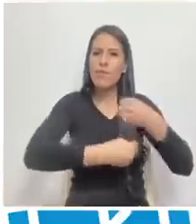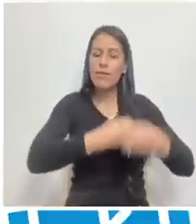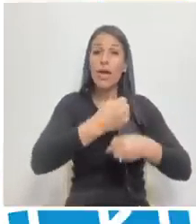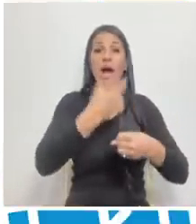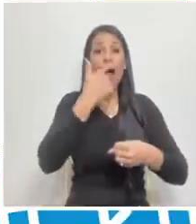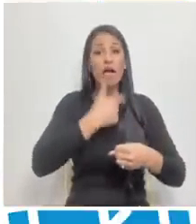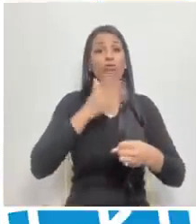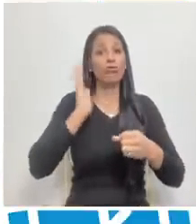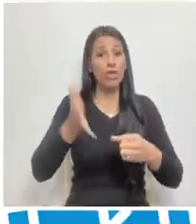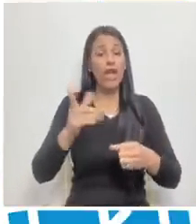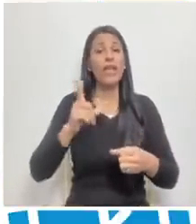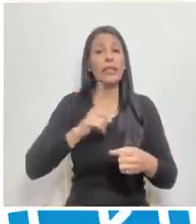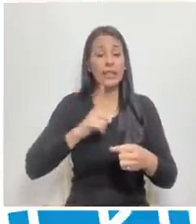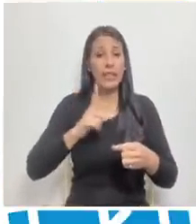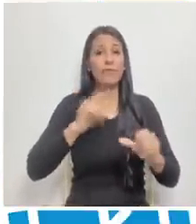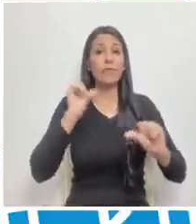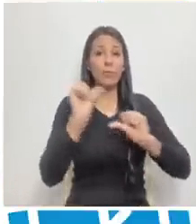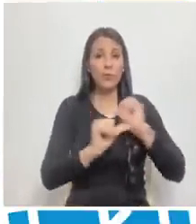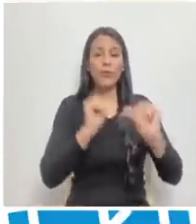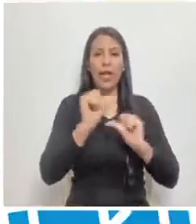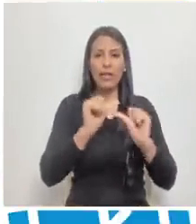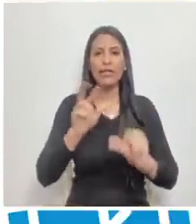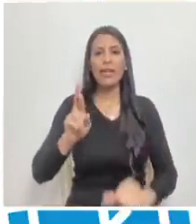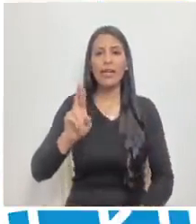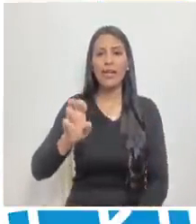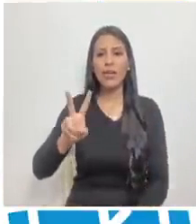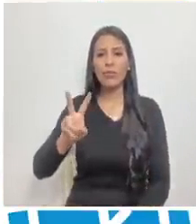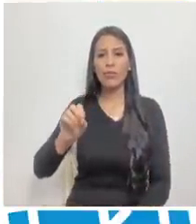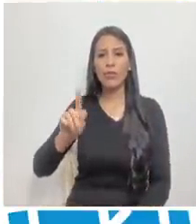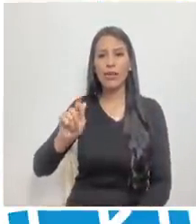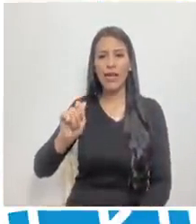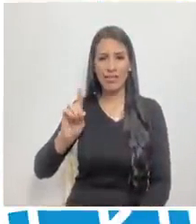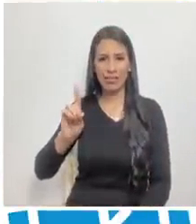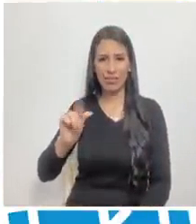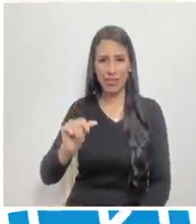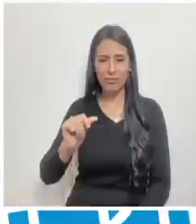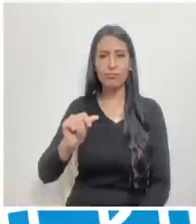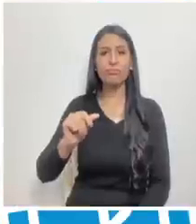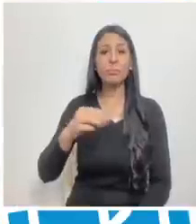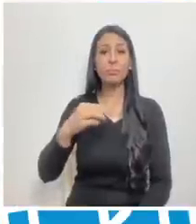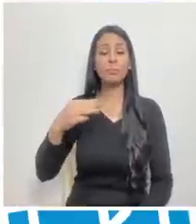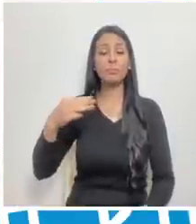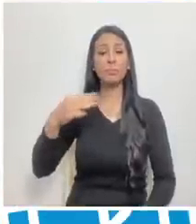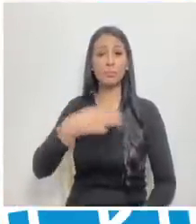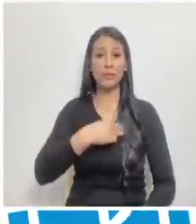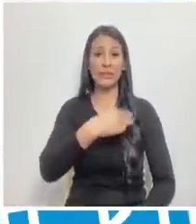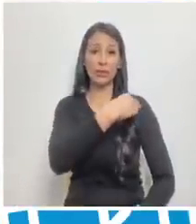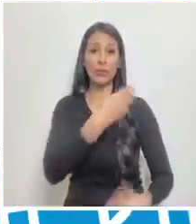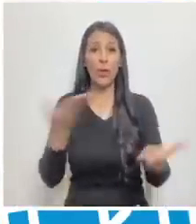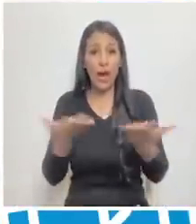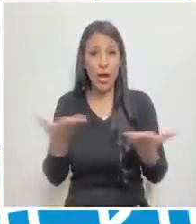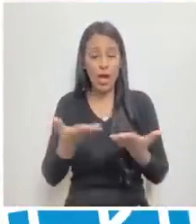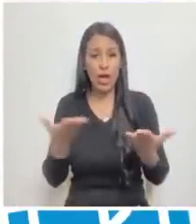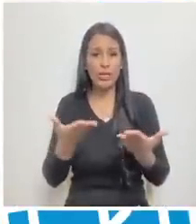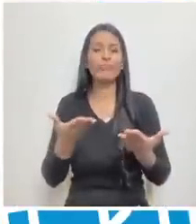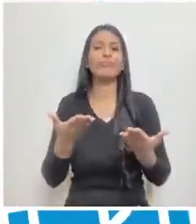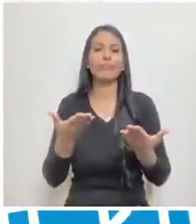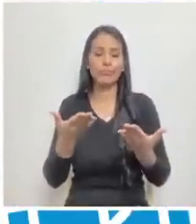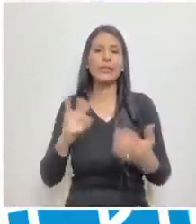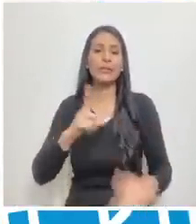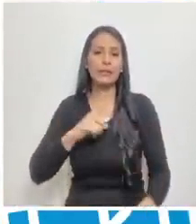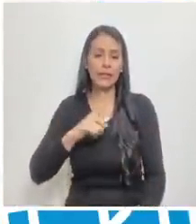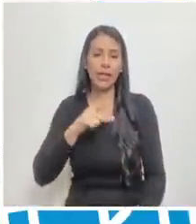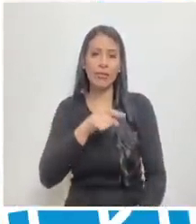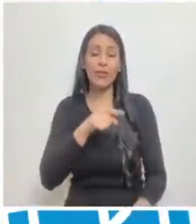pelo ministro atual, né? Parece que essa portaria foi revogada e, portanto, essa proposta de